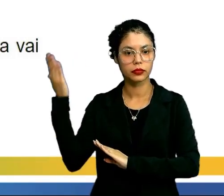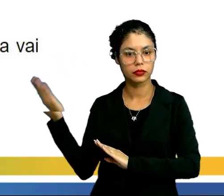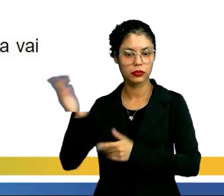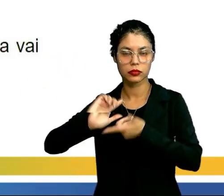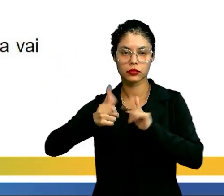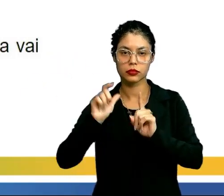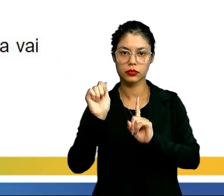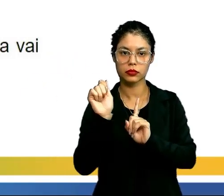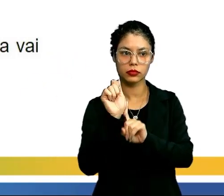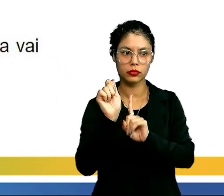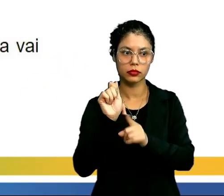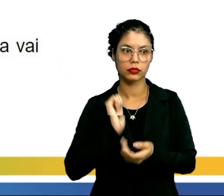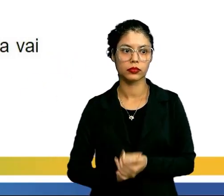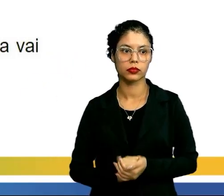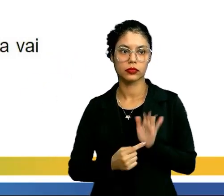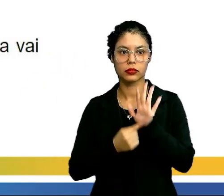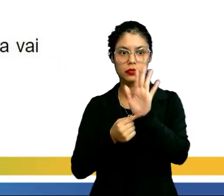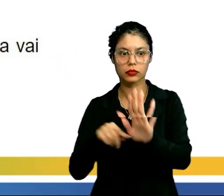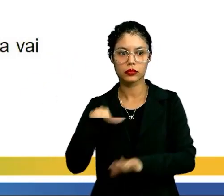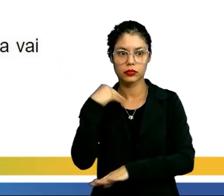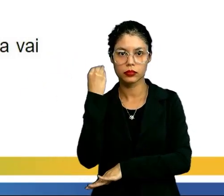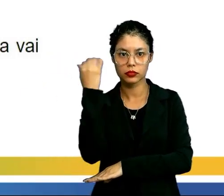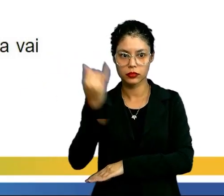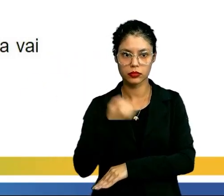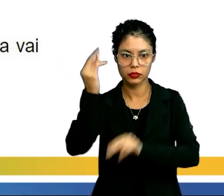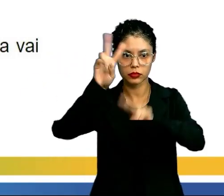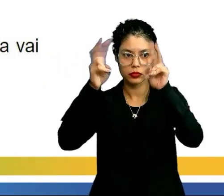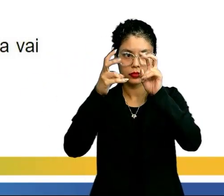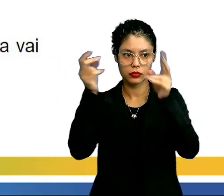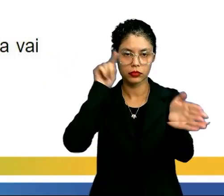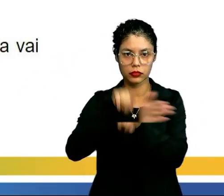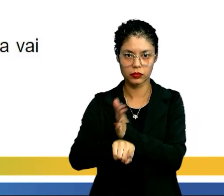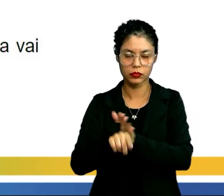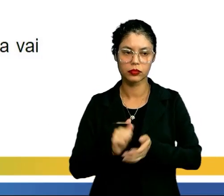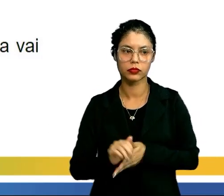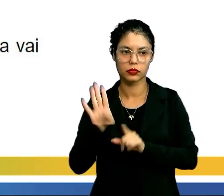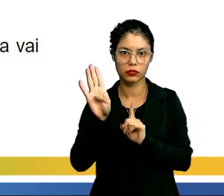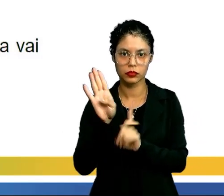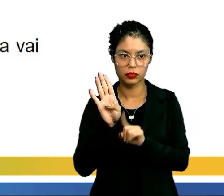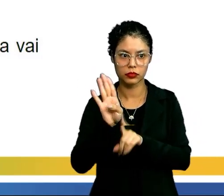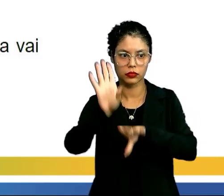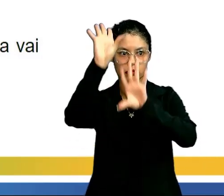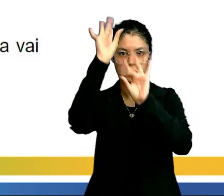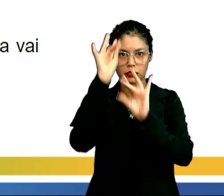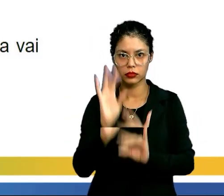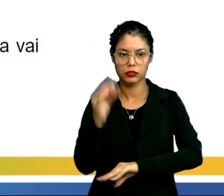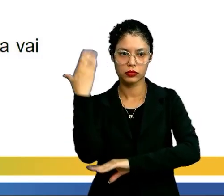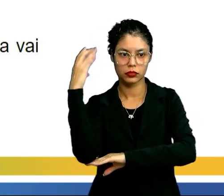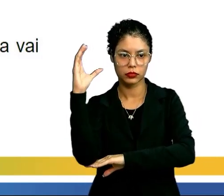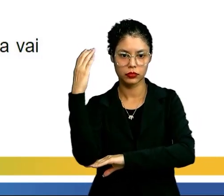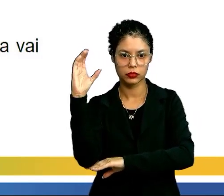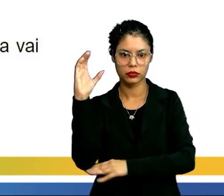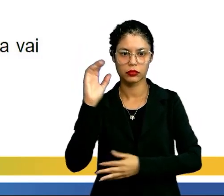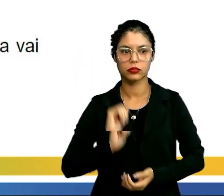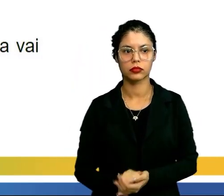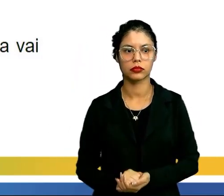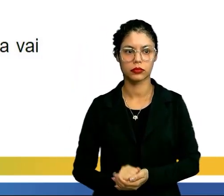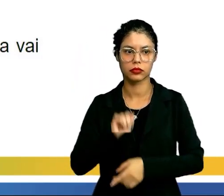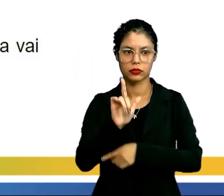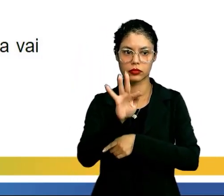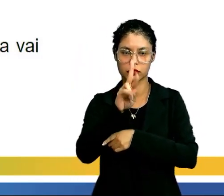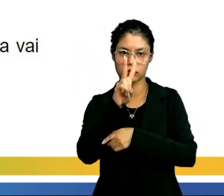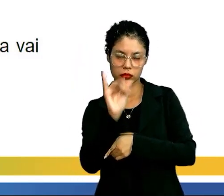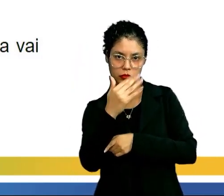letra A, citar autoridade especialista no assunto em questão. Na letra B, destacar